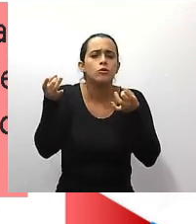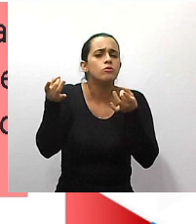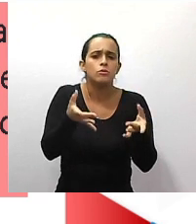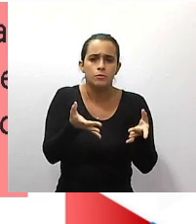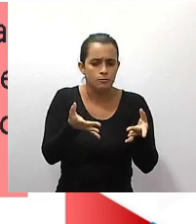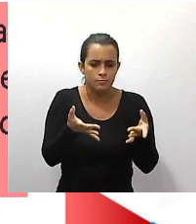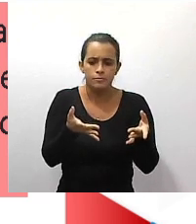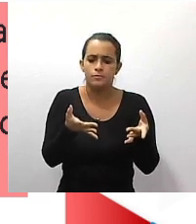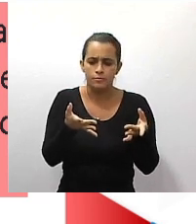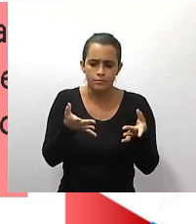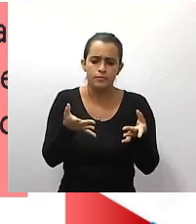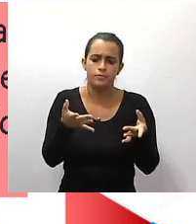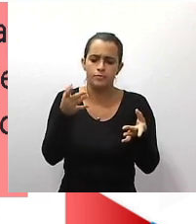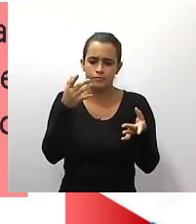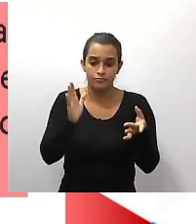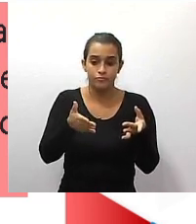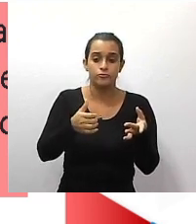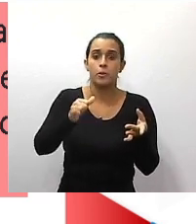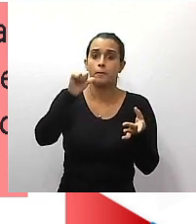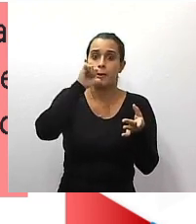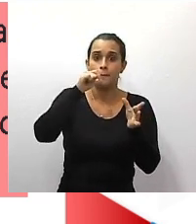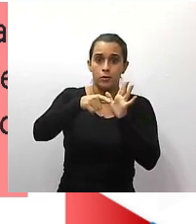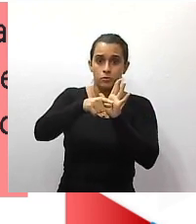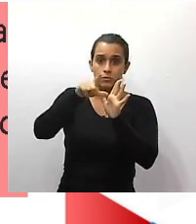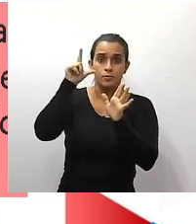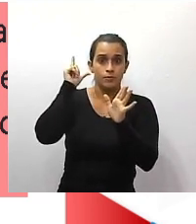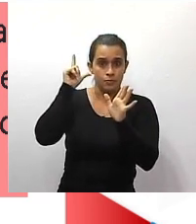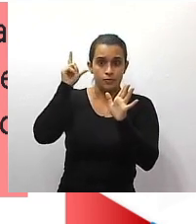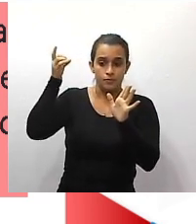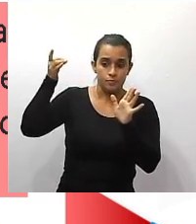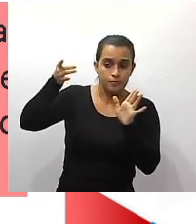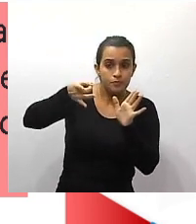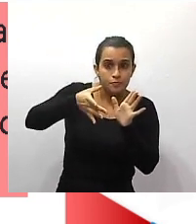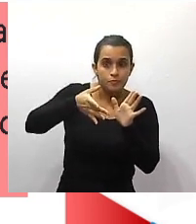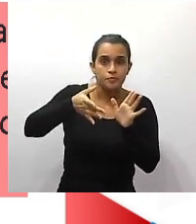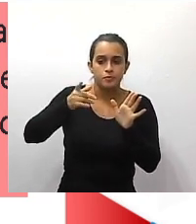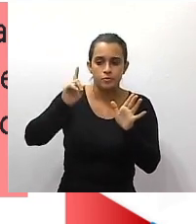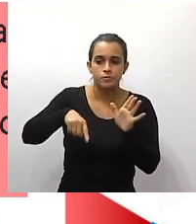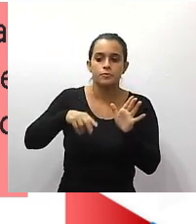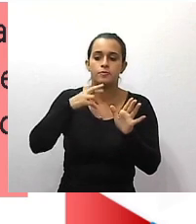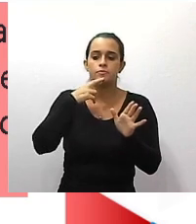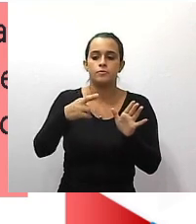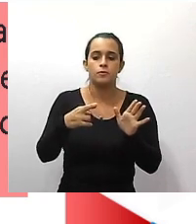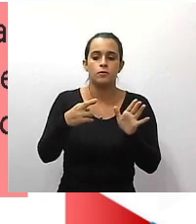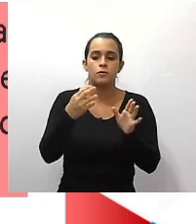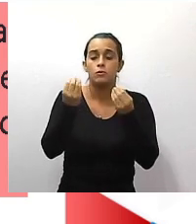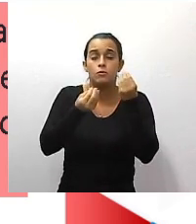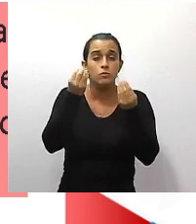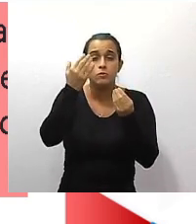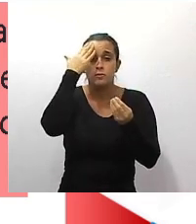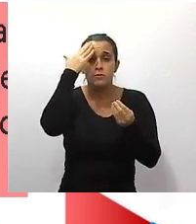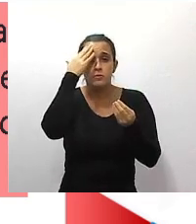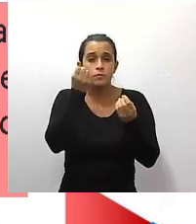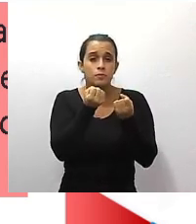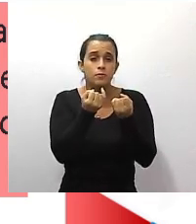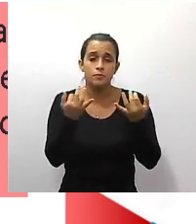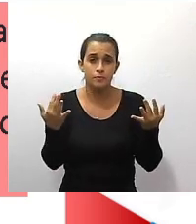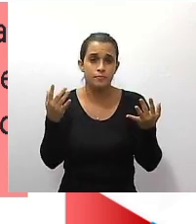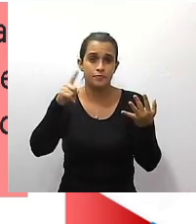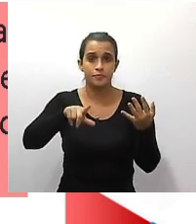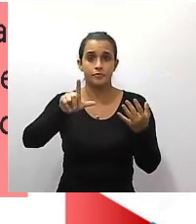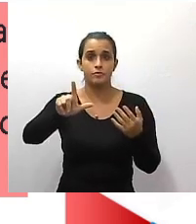eu for usar a fórmula do volume da base vezes a altura, eu vou ter A2 vezes A. No caso aí, 10 metros como exemplo. Mas eu